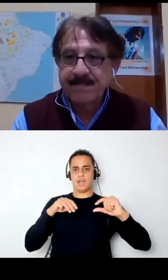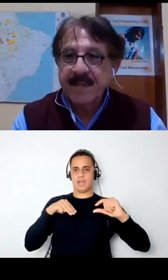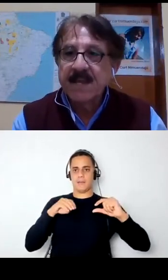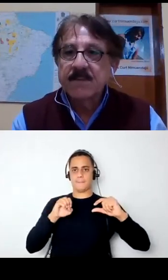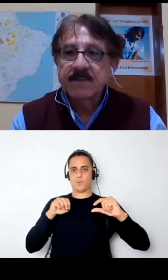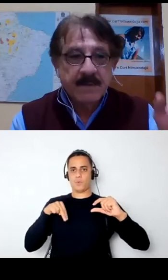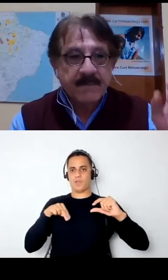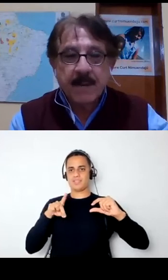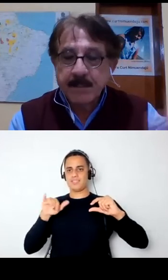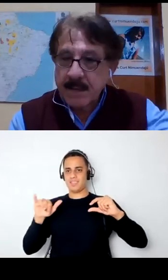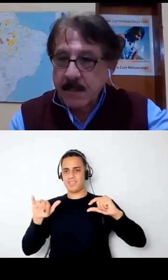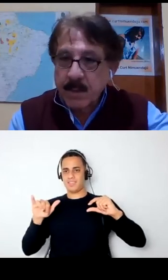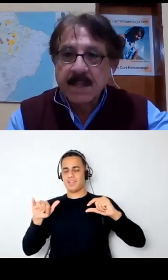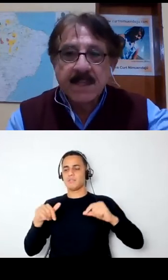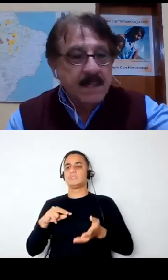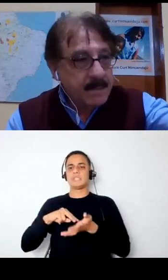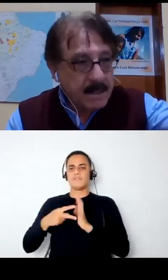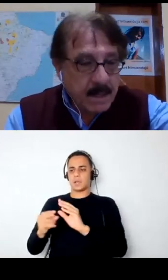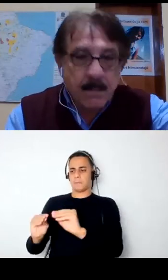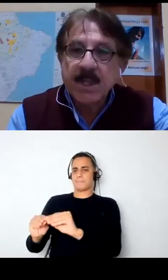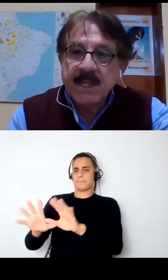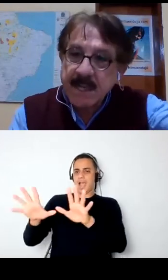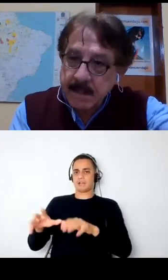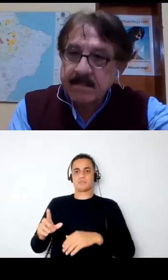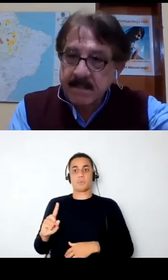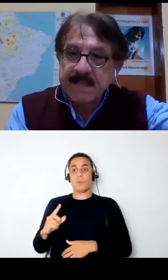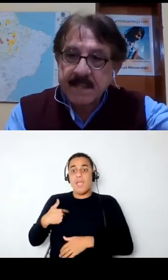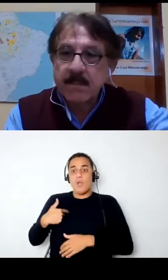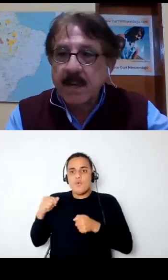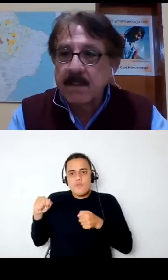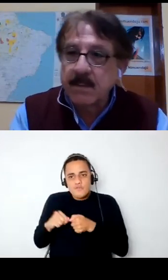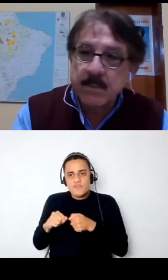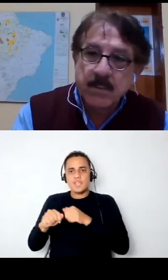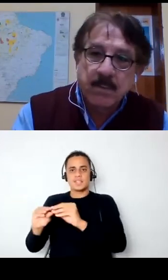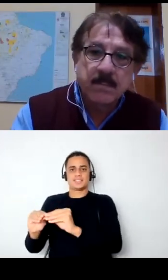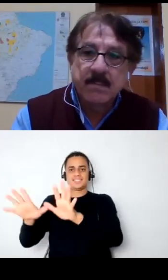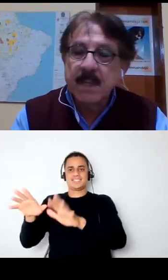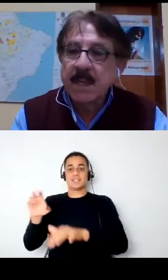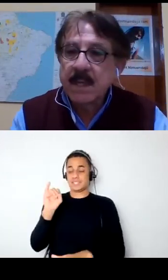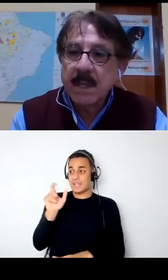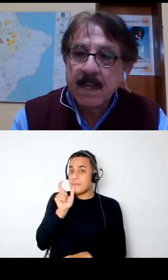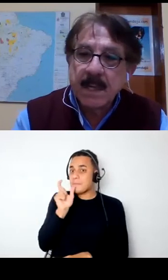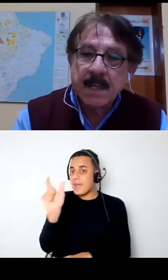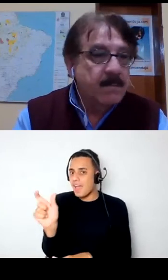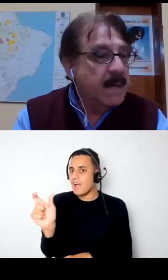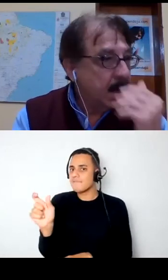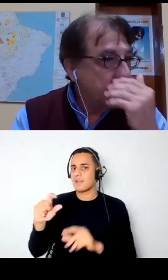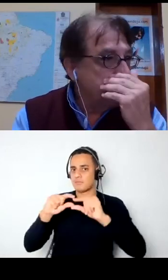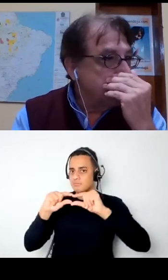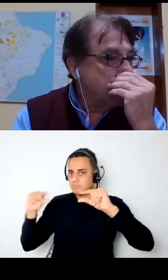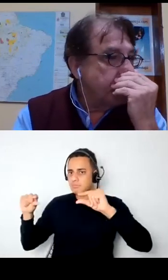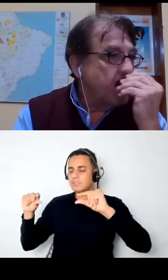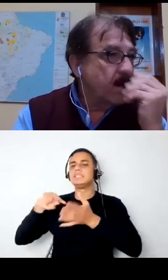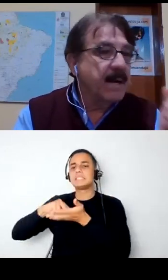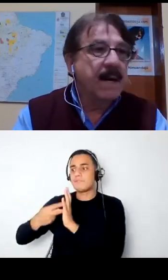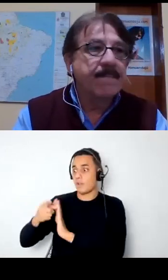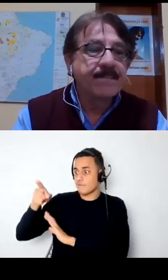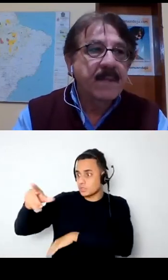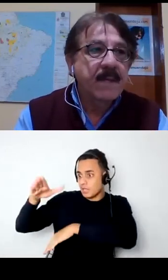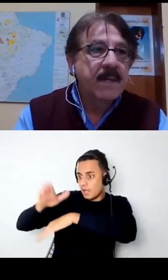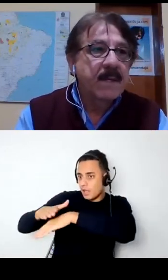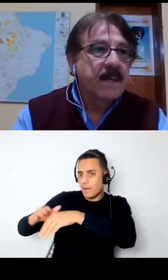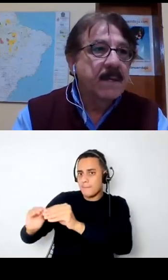A palavra ende significa aceso. Moende é fazer aceso, tornar aceso, fazer acender.